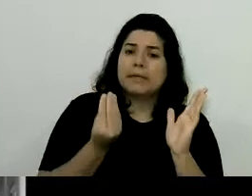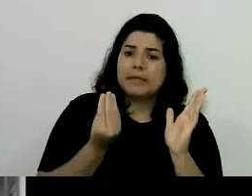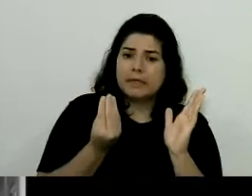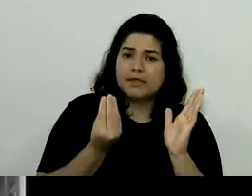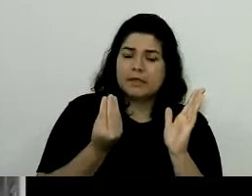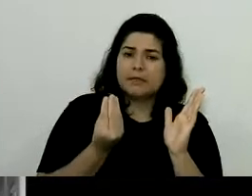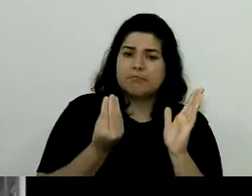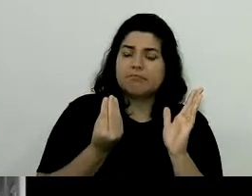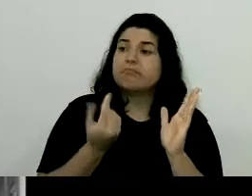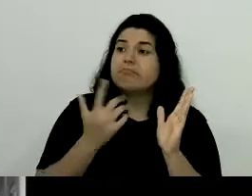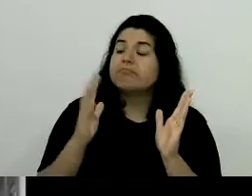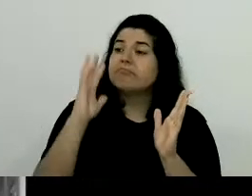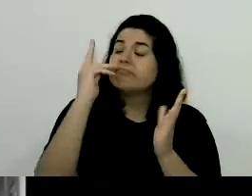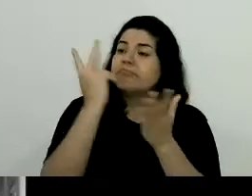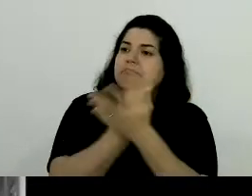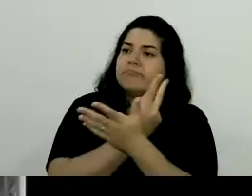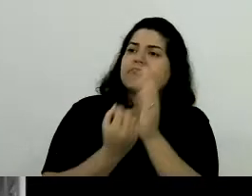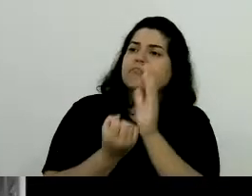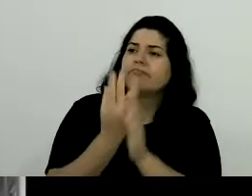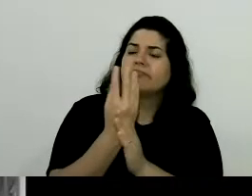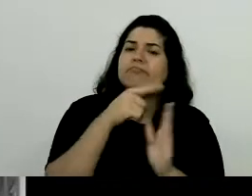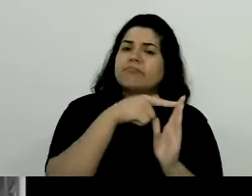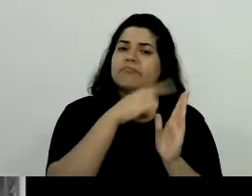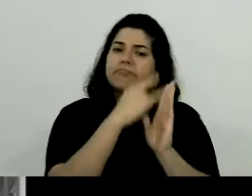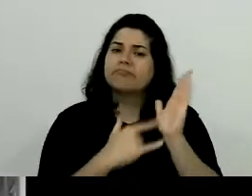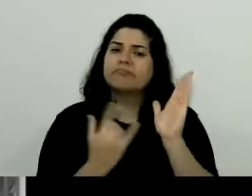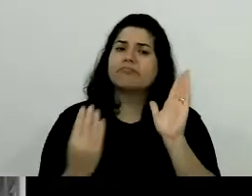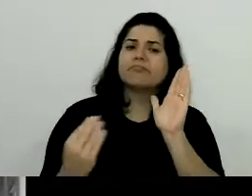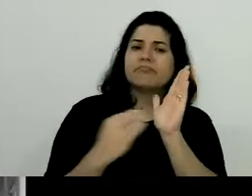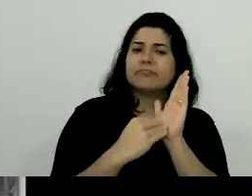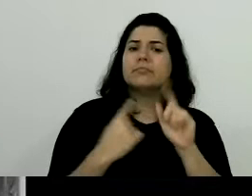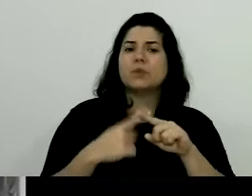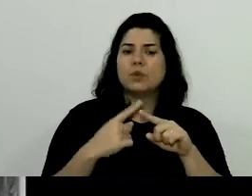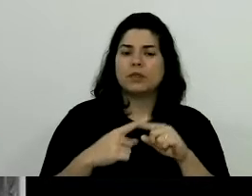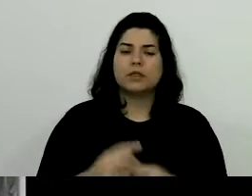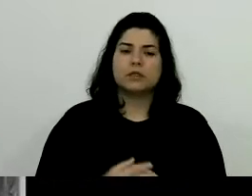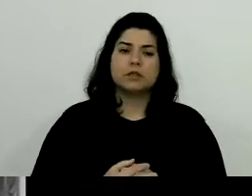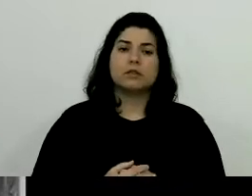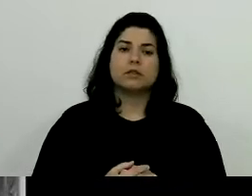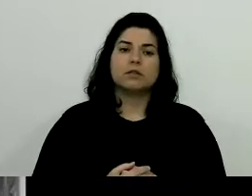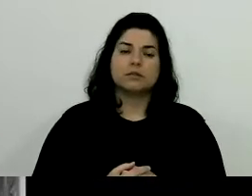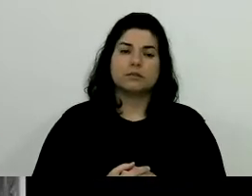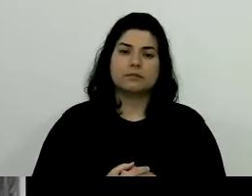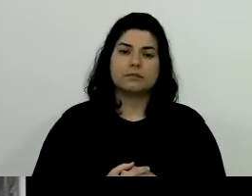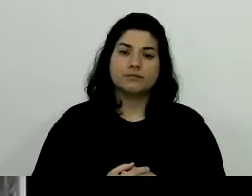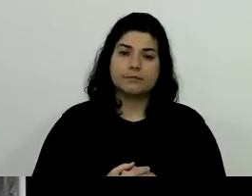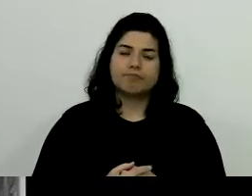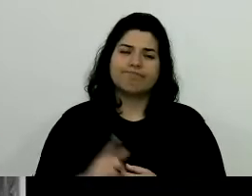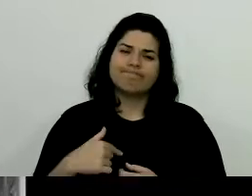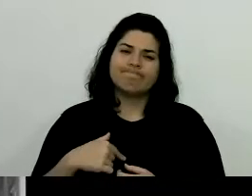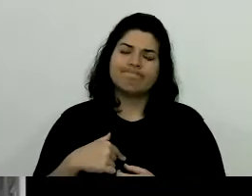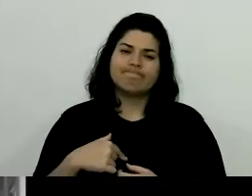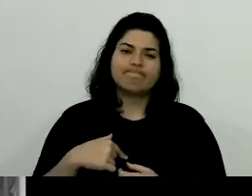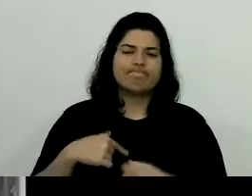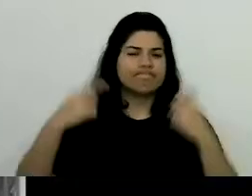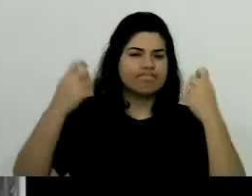surge naquele arquivo? Eu diria, muito, muito de forma ainda intuitiva, que